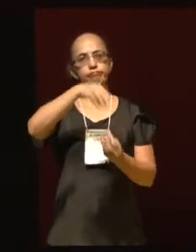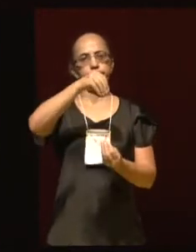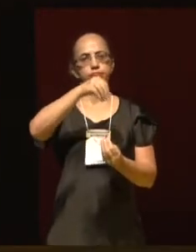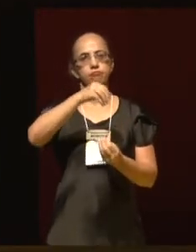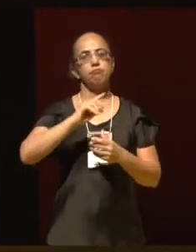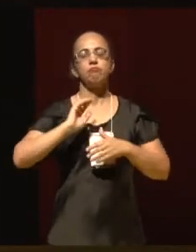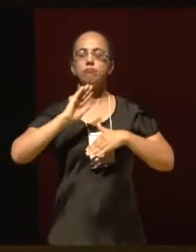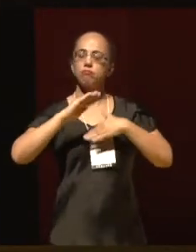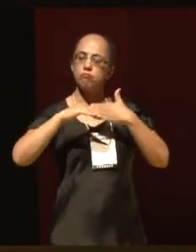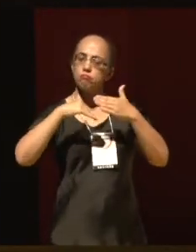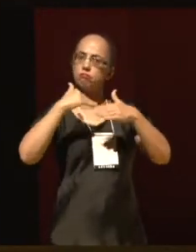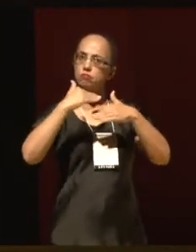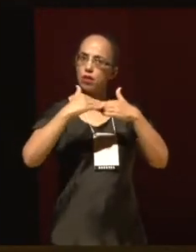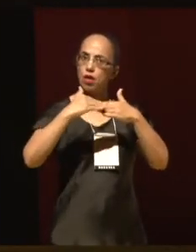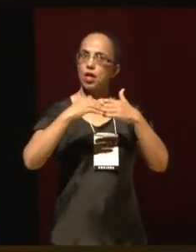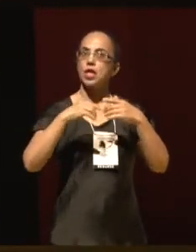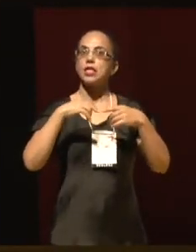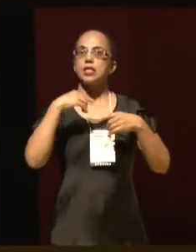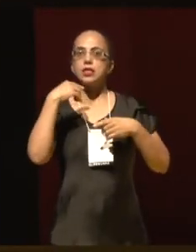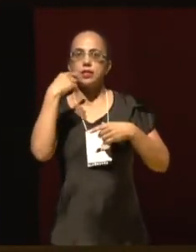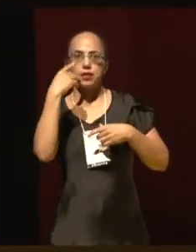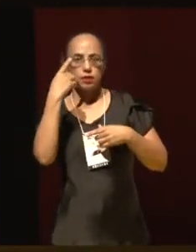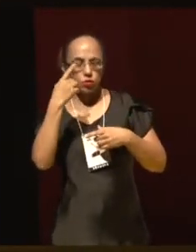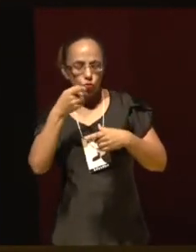diferentes transtornos e doenças.